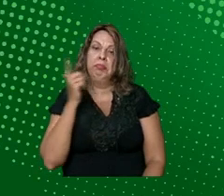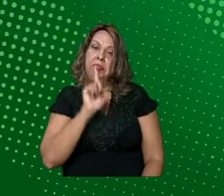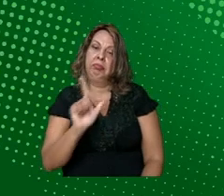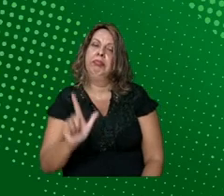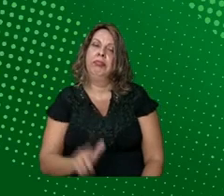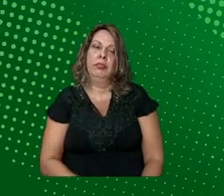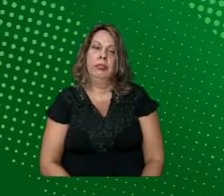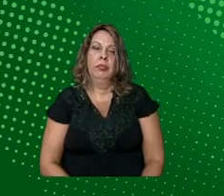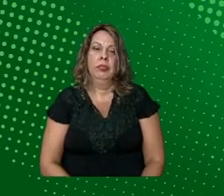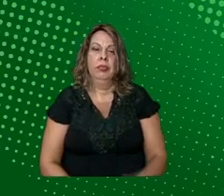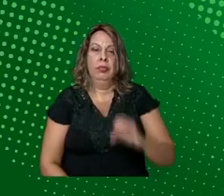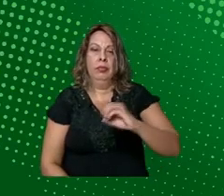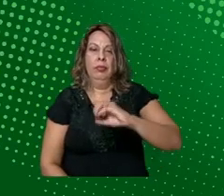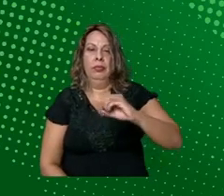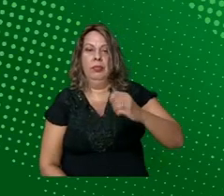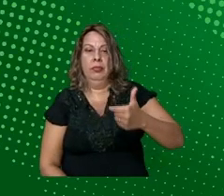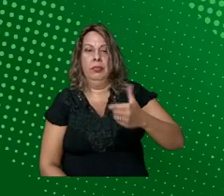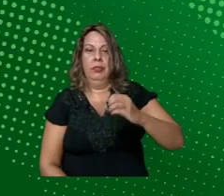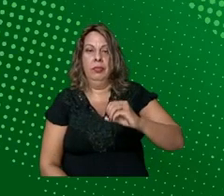faturou.